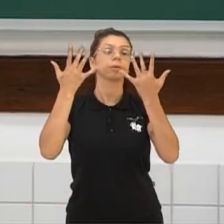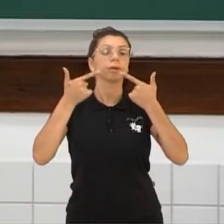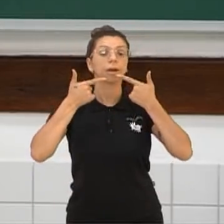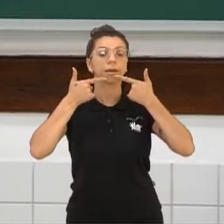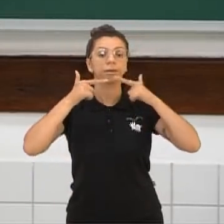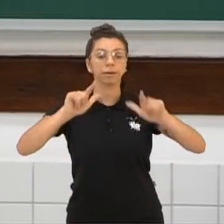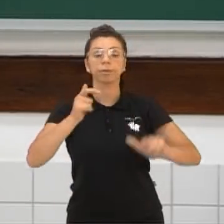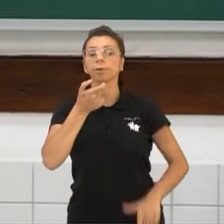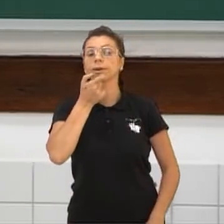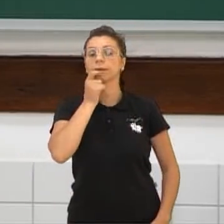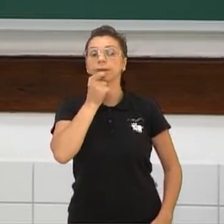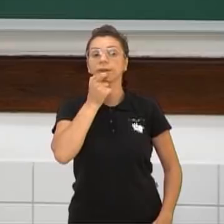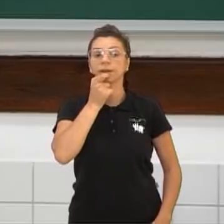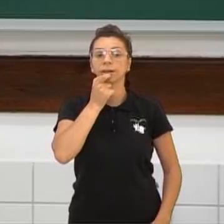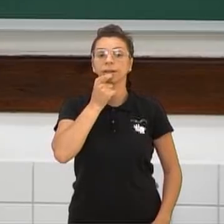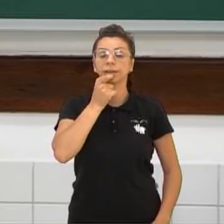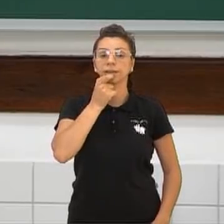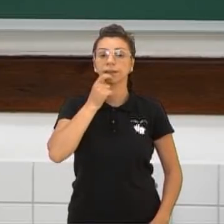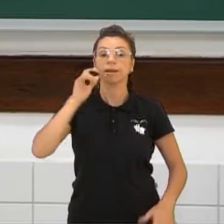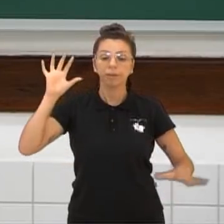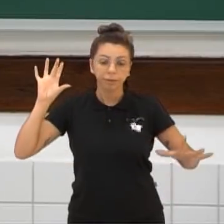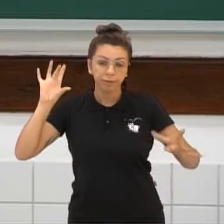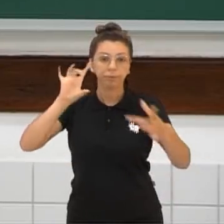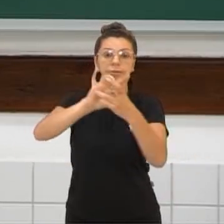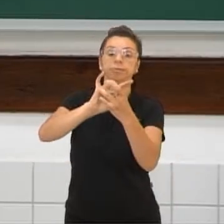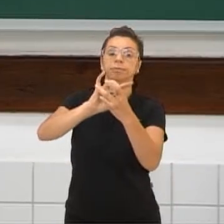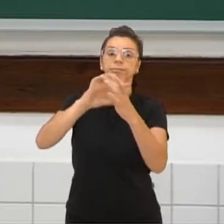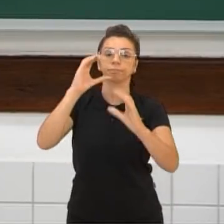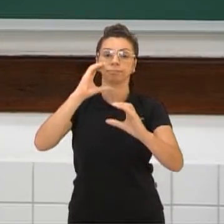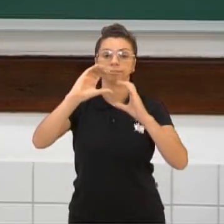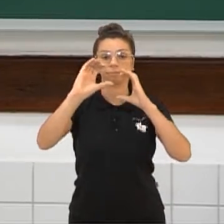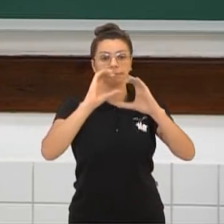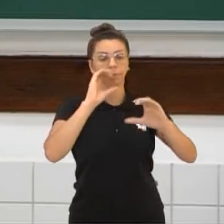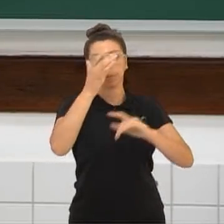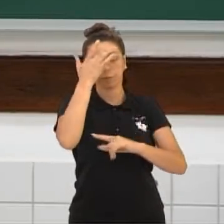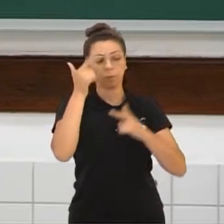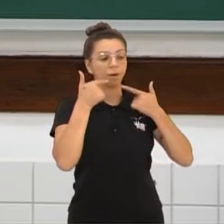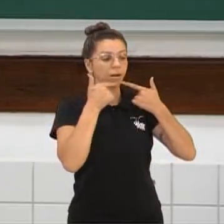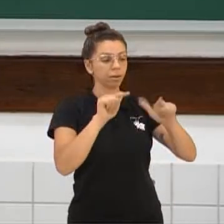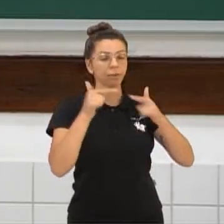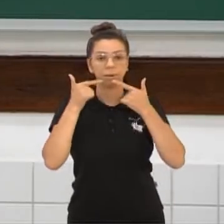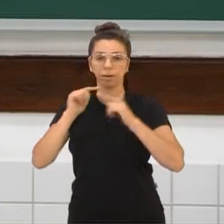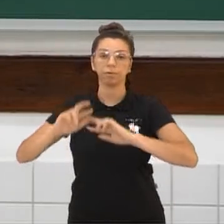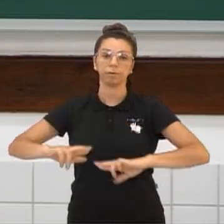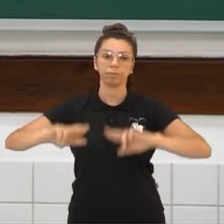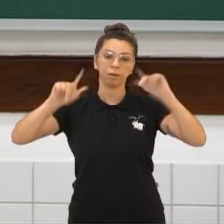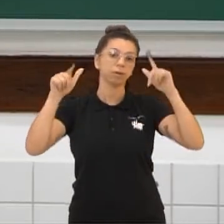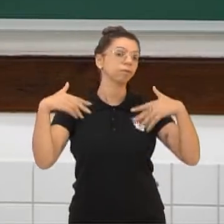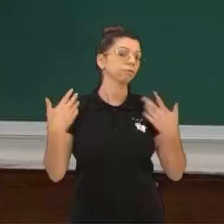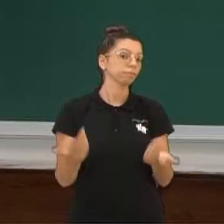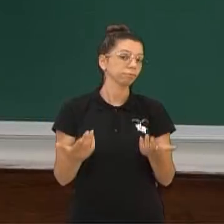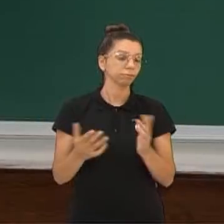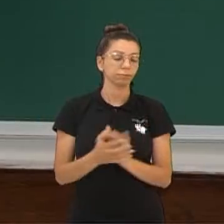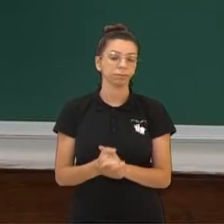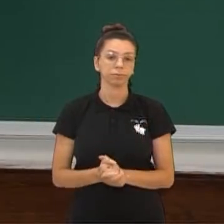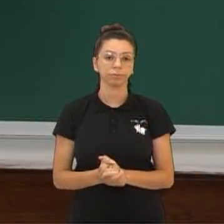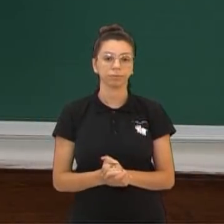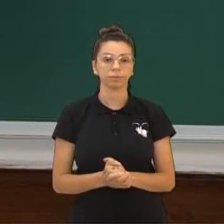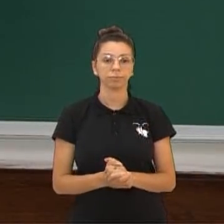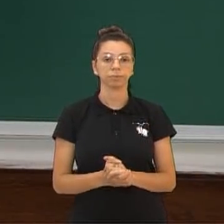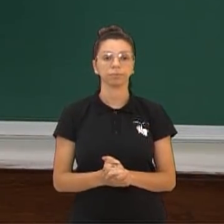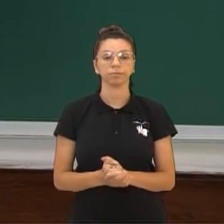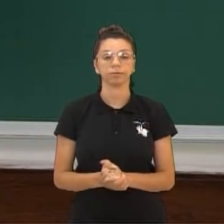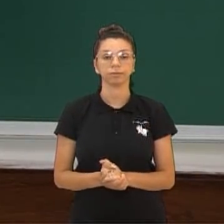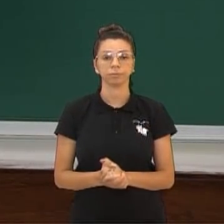tornou a língua inglesa uma língua usada para comunicação entre pessoas de diferentes idiomas? Vamos conferir então?